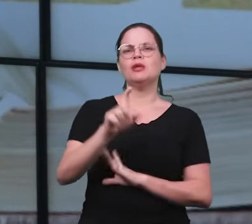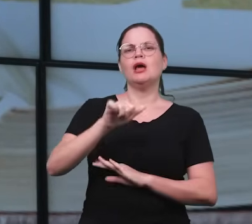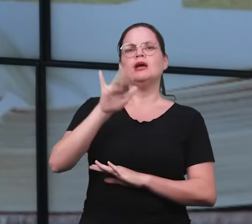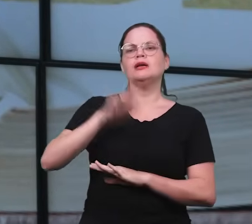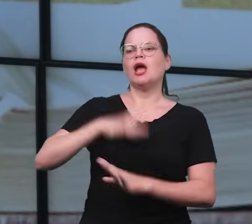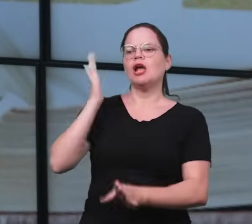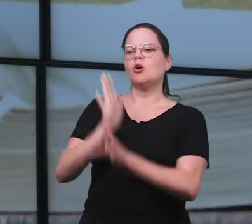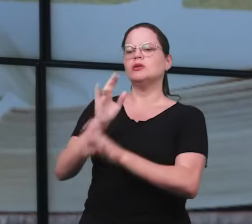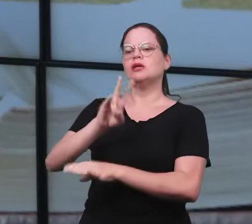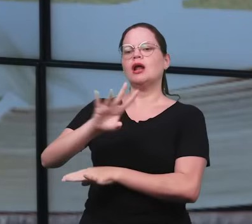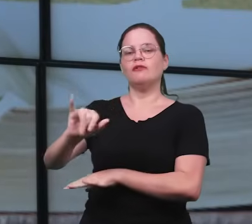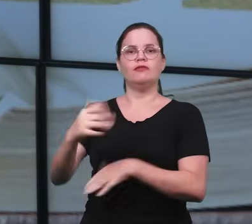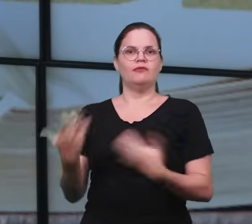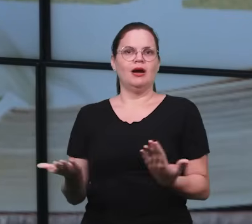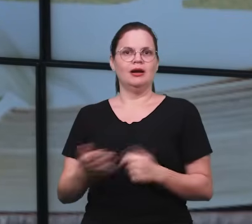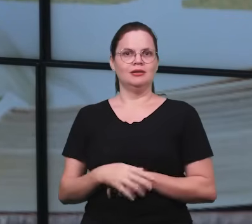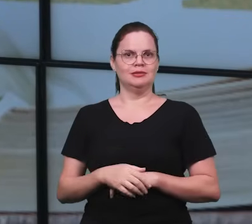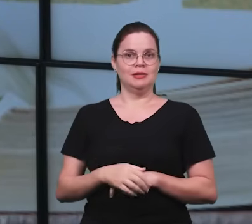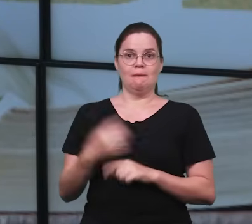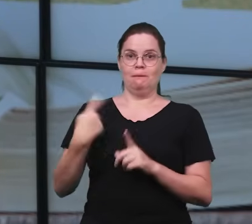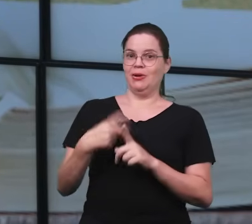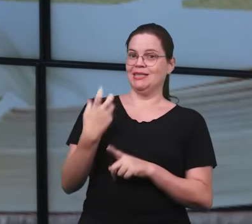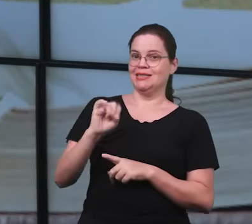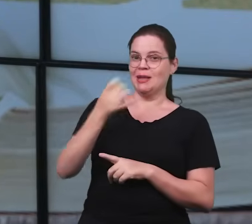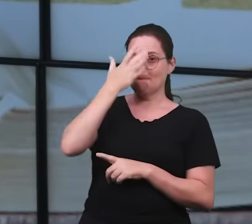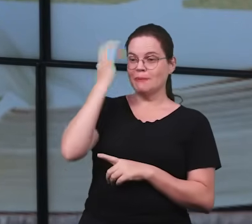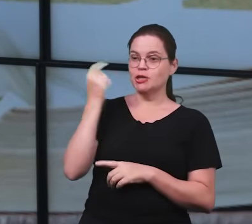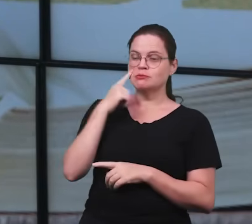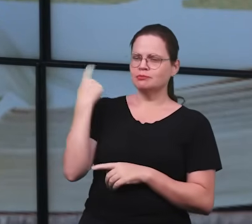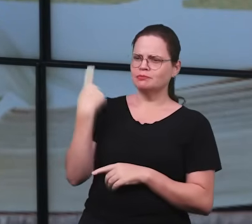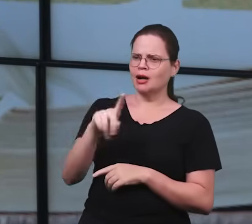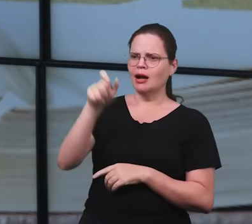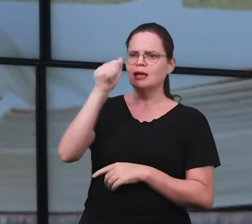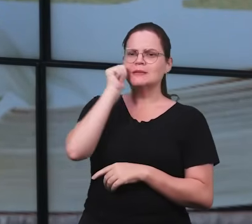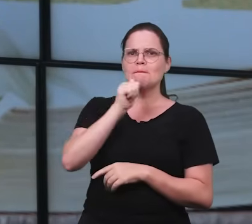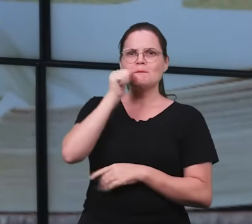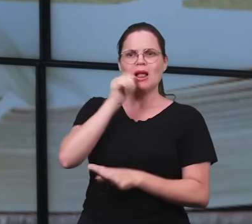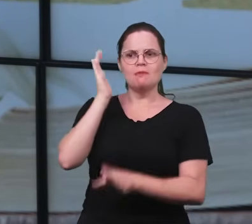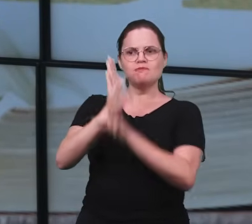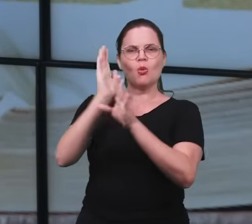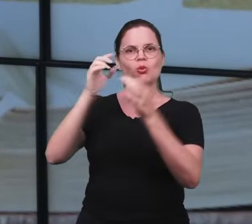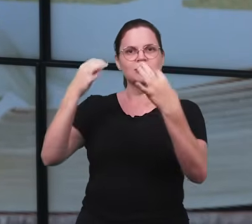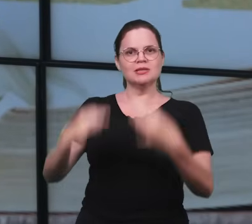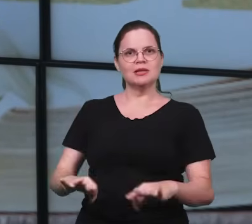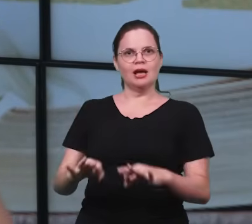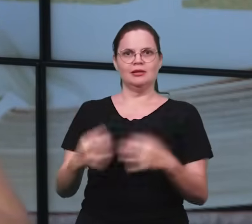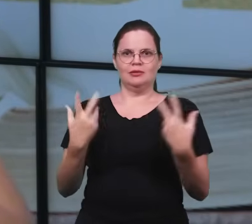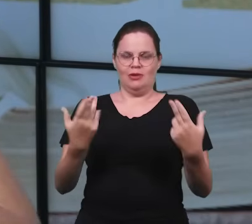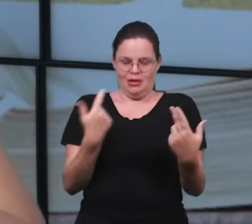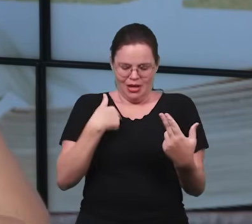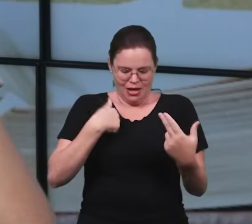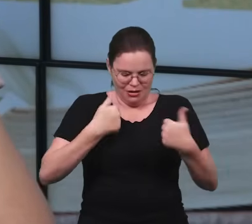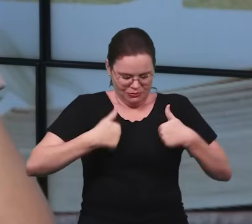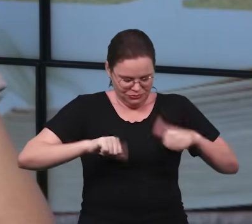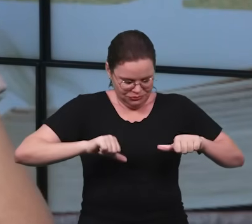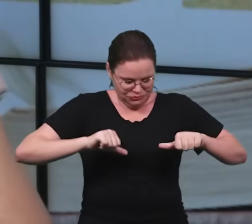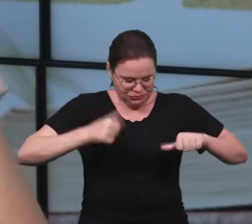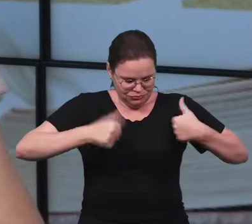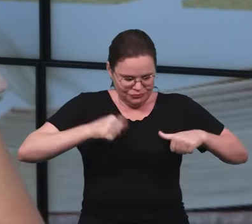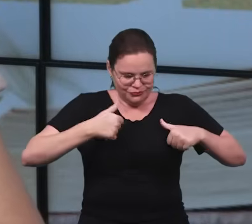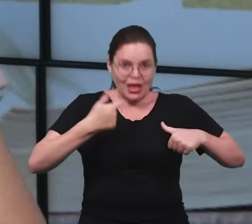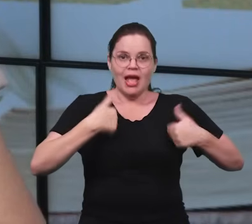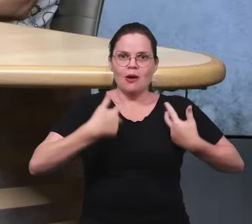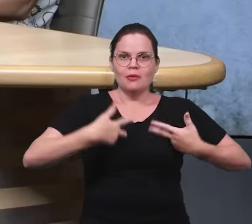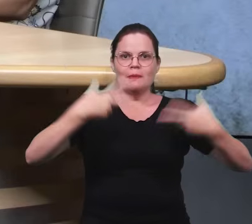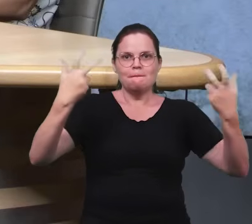Quem encontra essa mulher, ou seja, se nós encontrarmos isso em nós, isso é muito precioso diante de